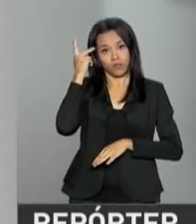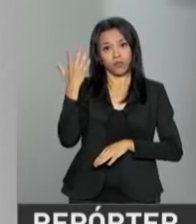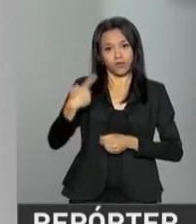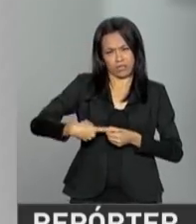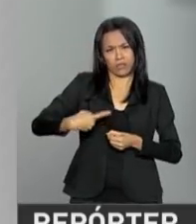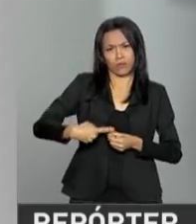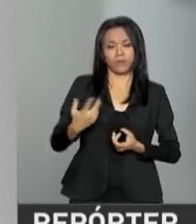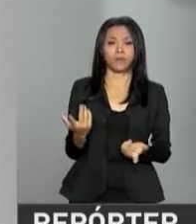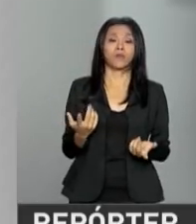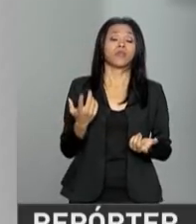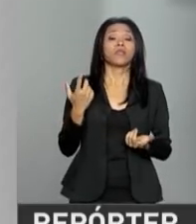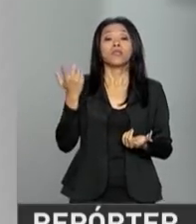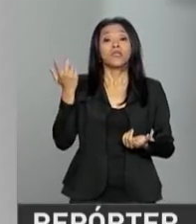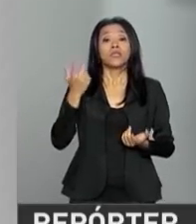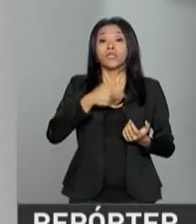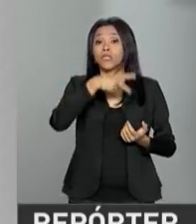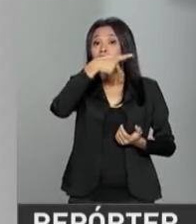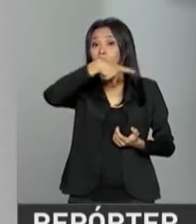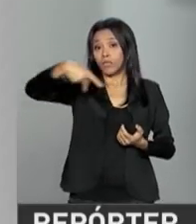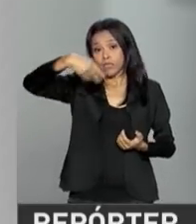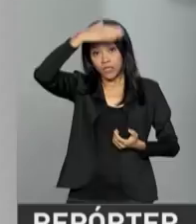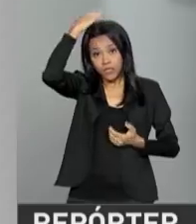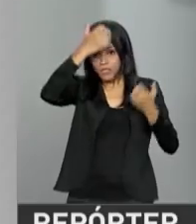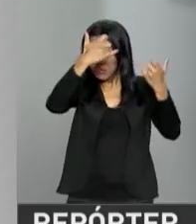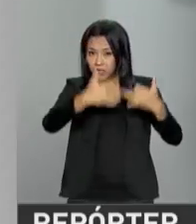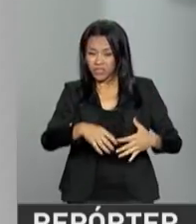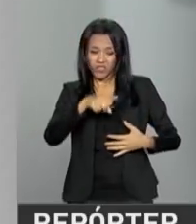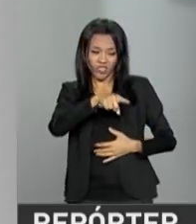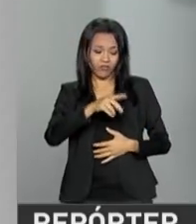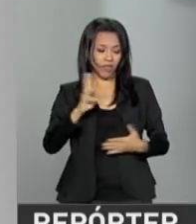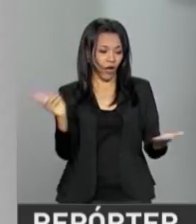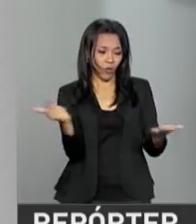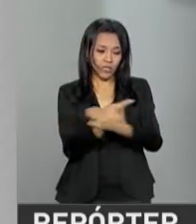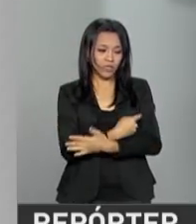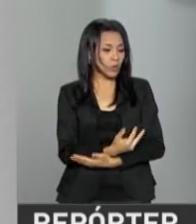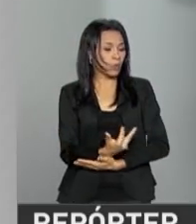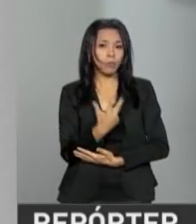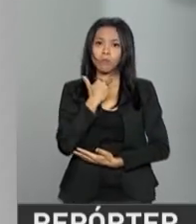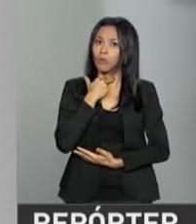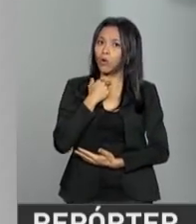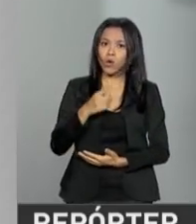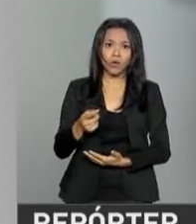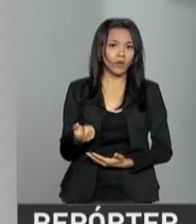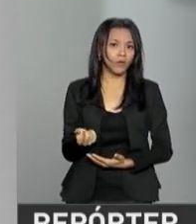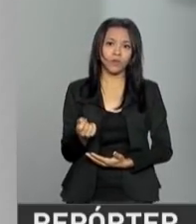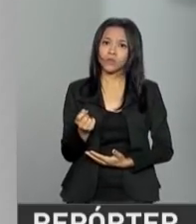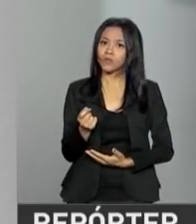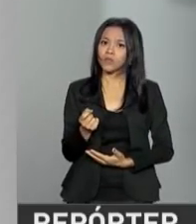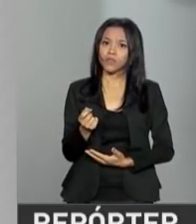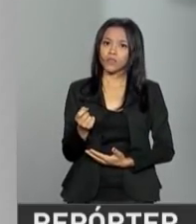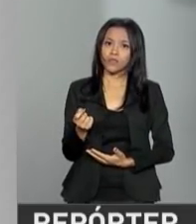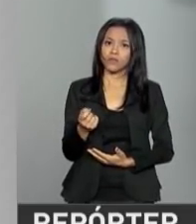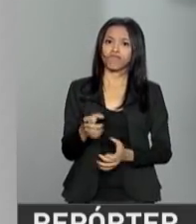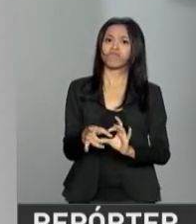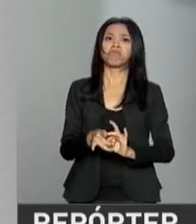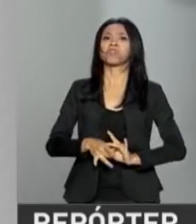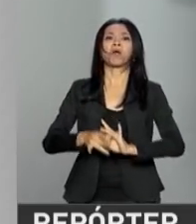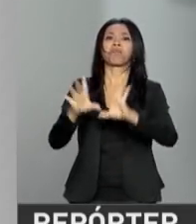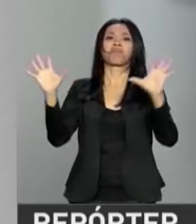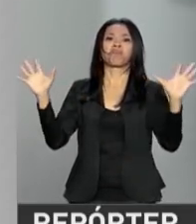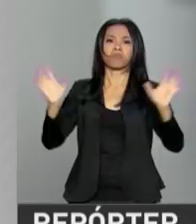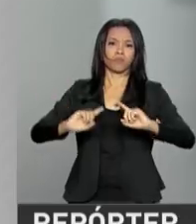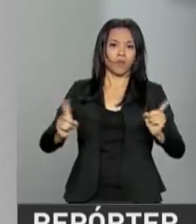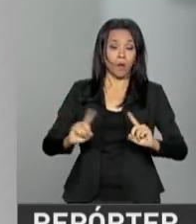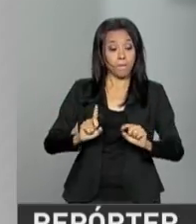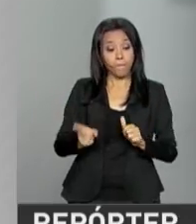são paulo segundo o presidente calamidades como essa não podem acontecer é impunemente e mas que